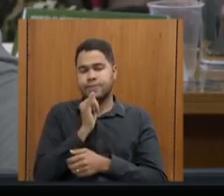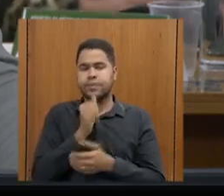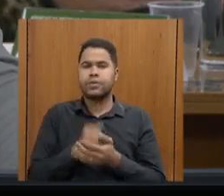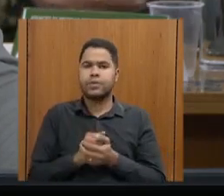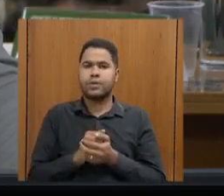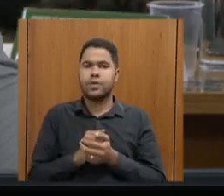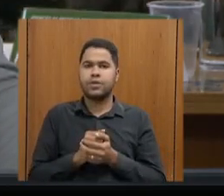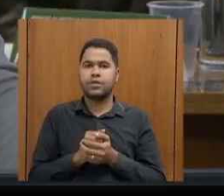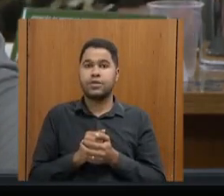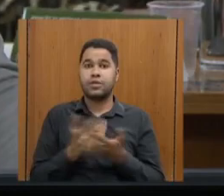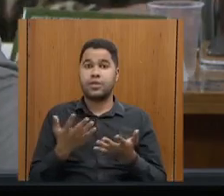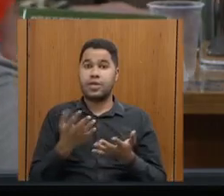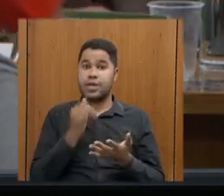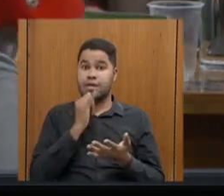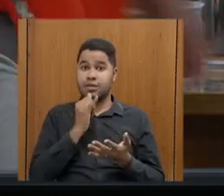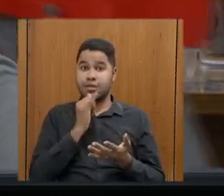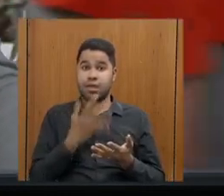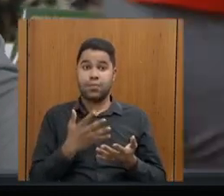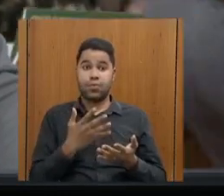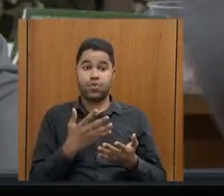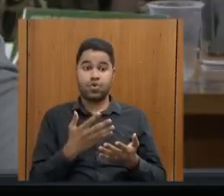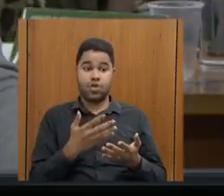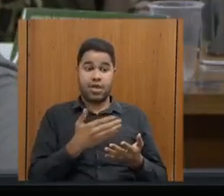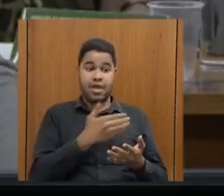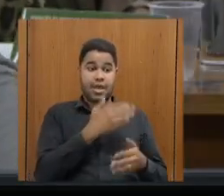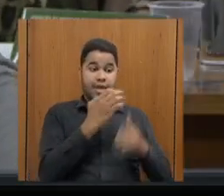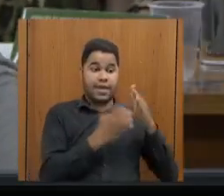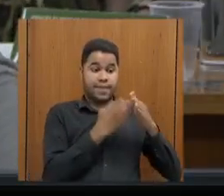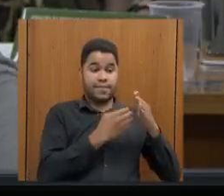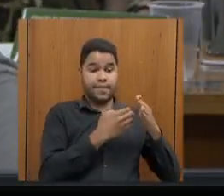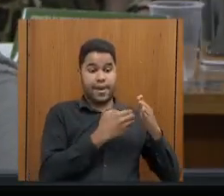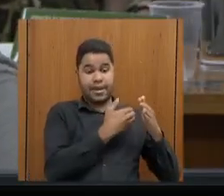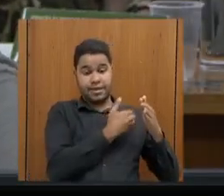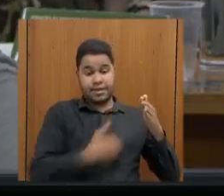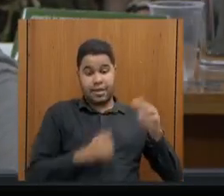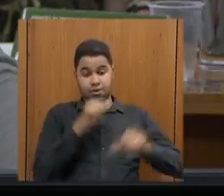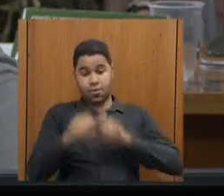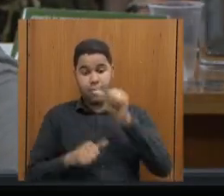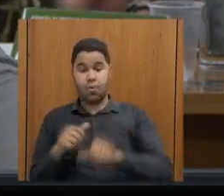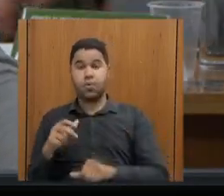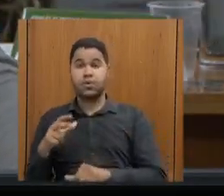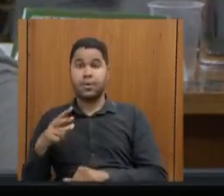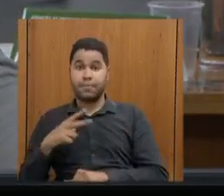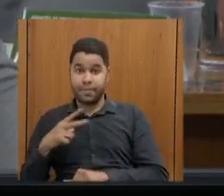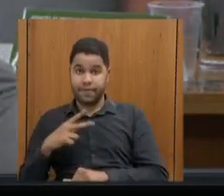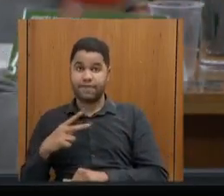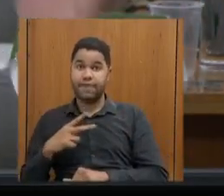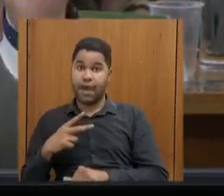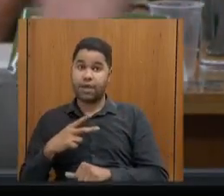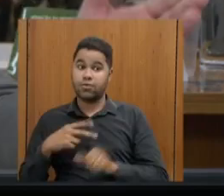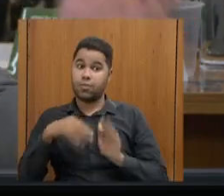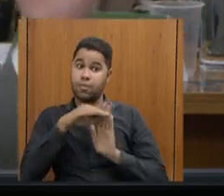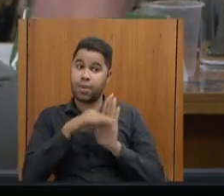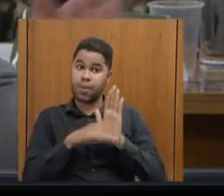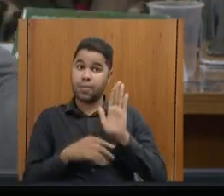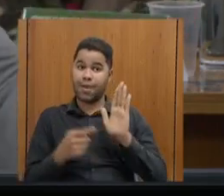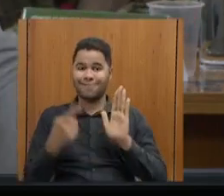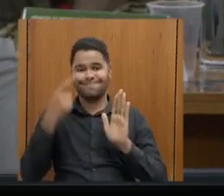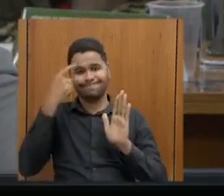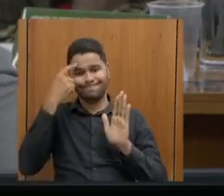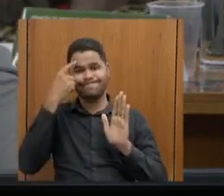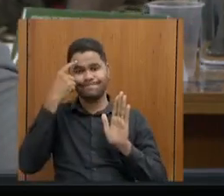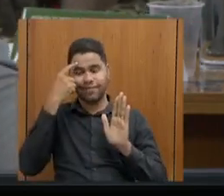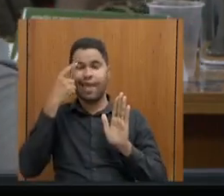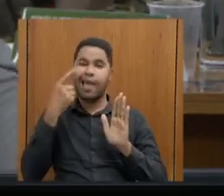de desestatizações responsáveis nos valores corretos para fortalecer o investimento tempo do Estado isso é música